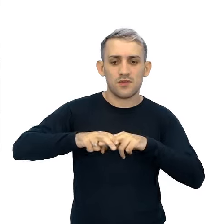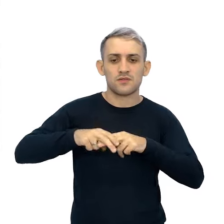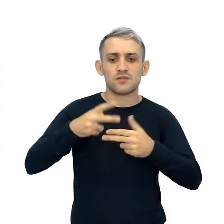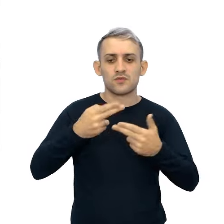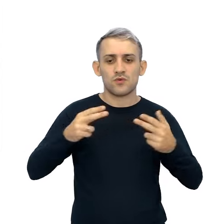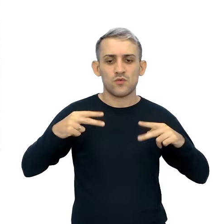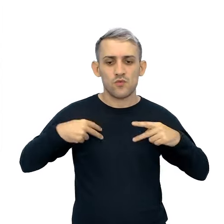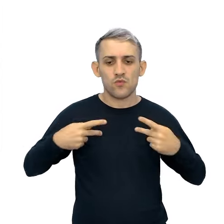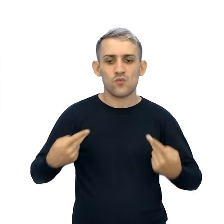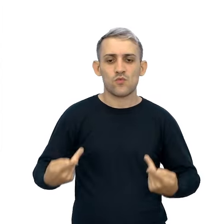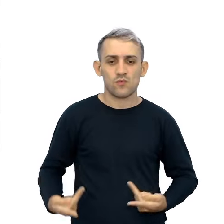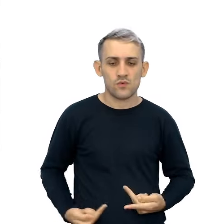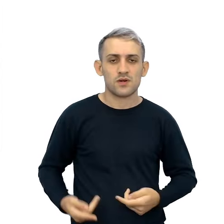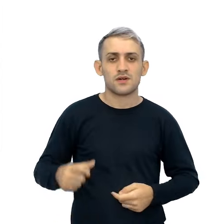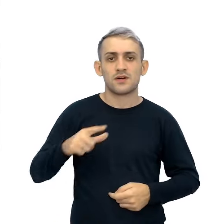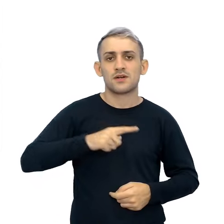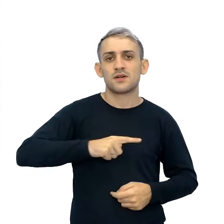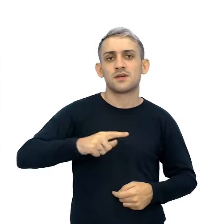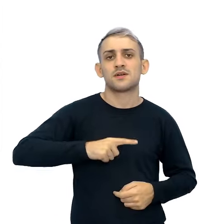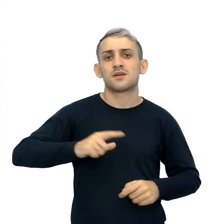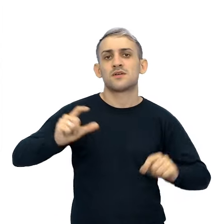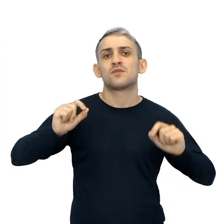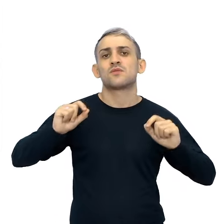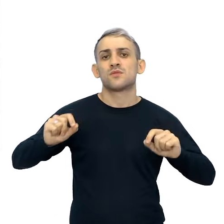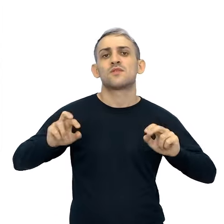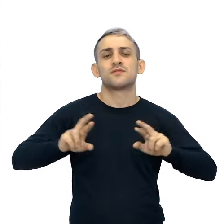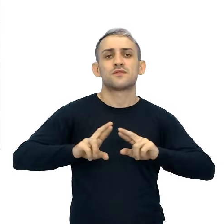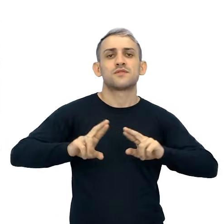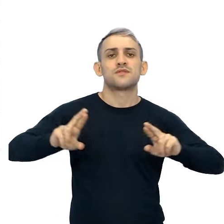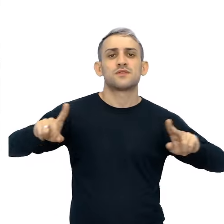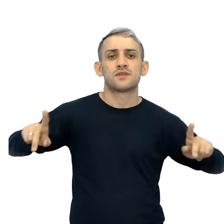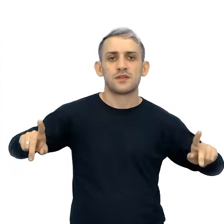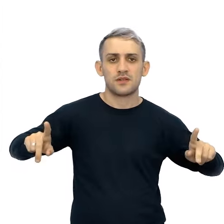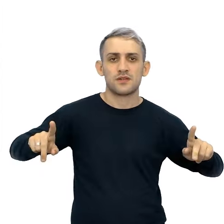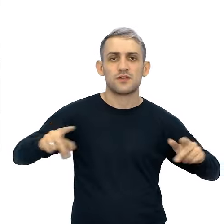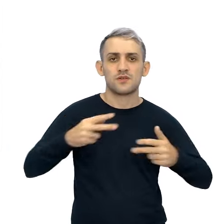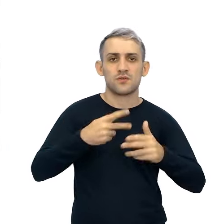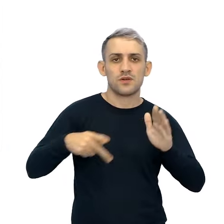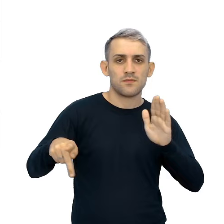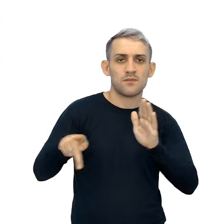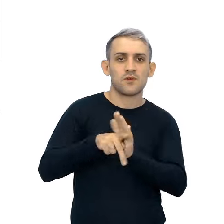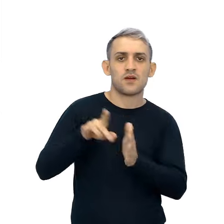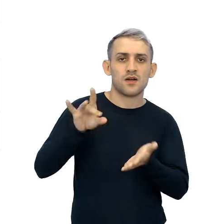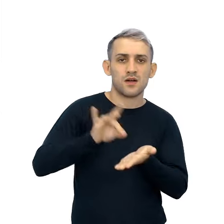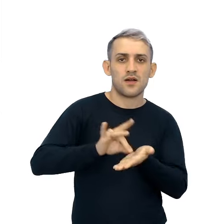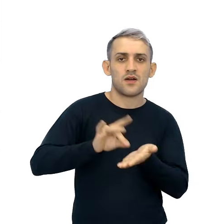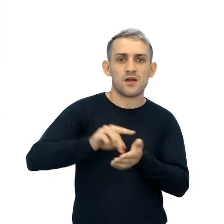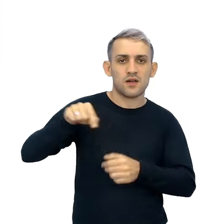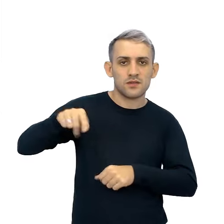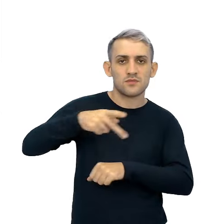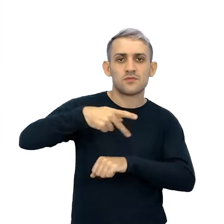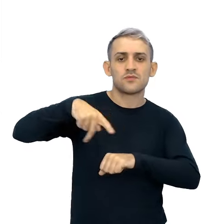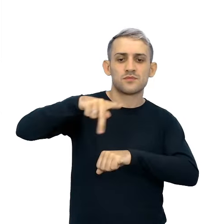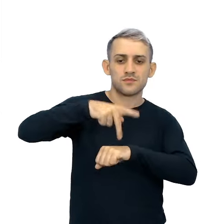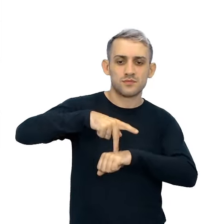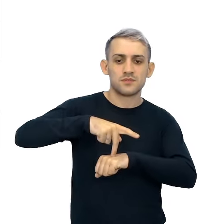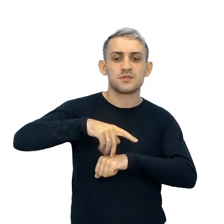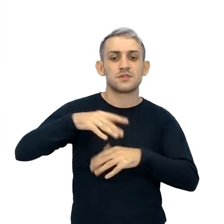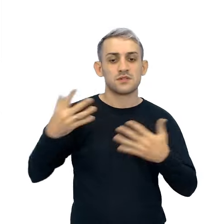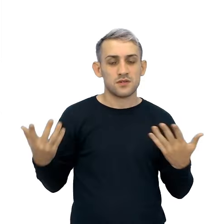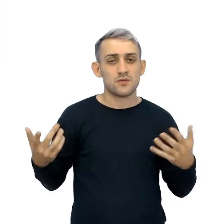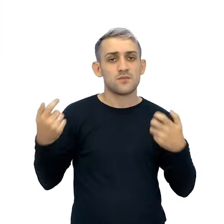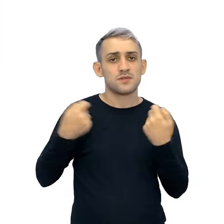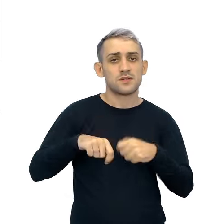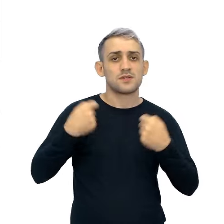humanas que perpassam os diferentes âmbitos aí da realidade do nosso país. Então, é